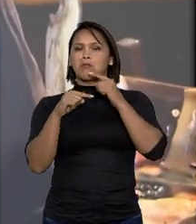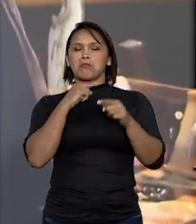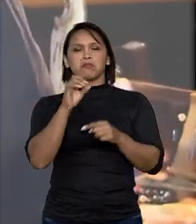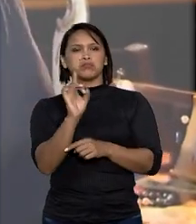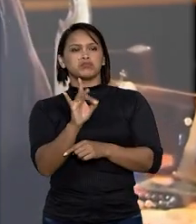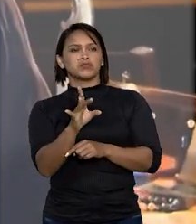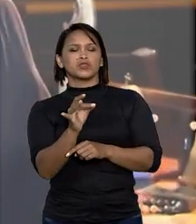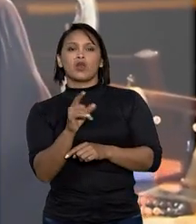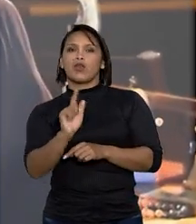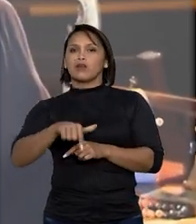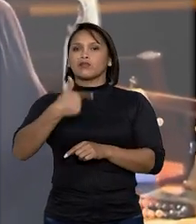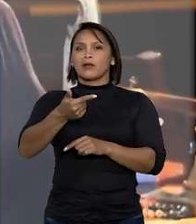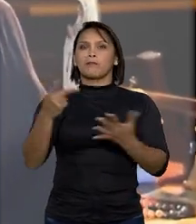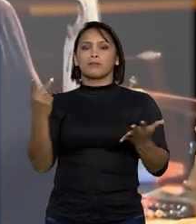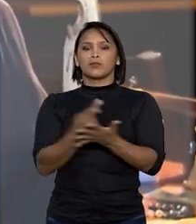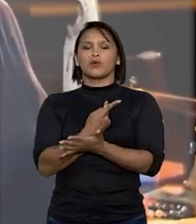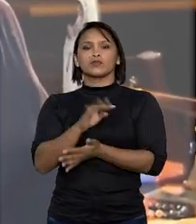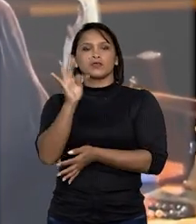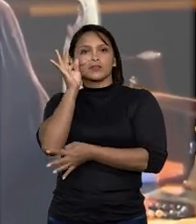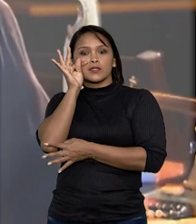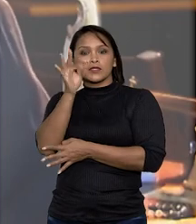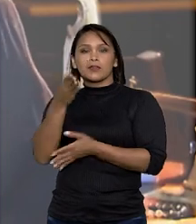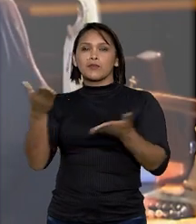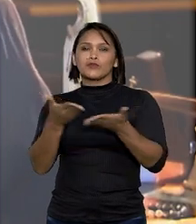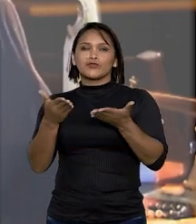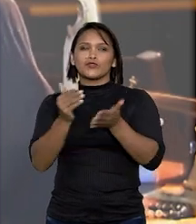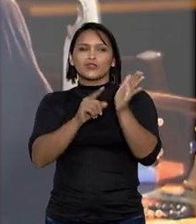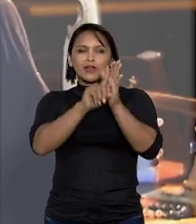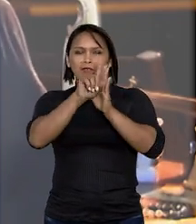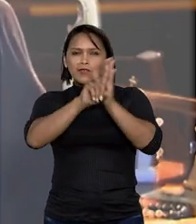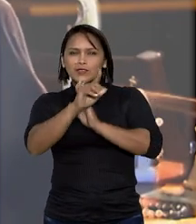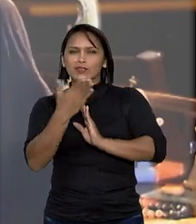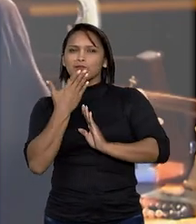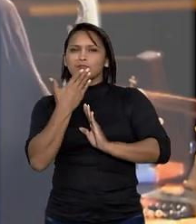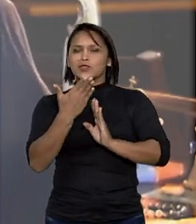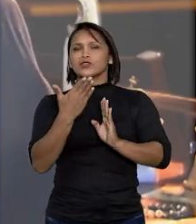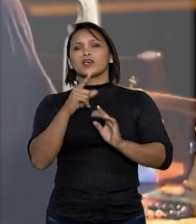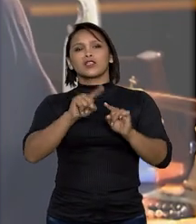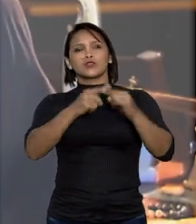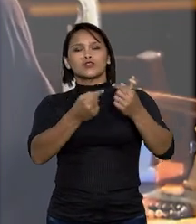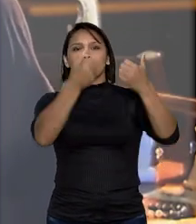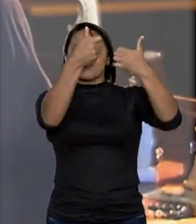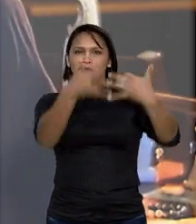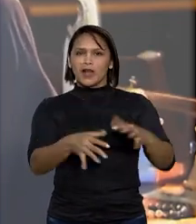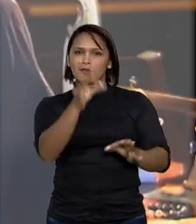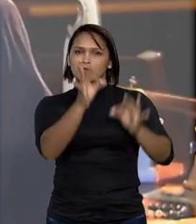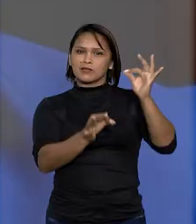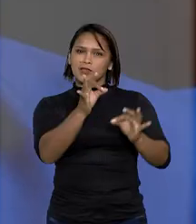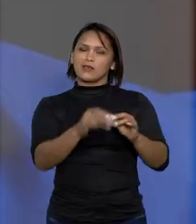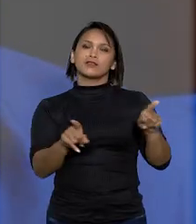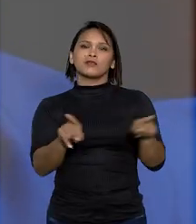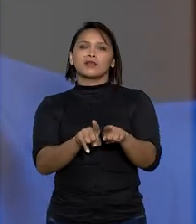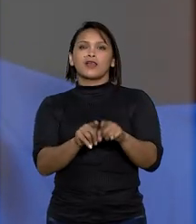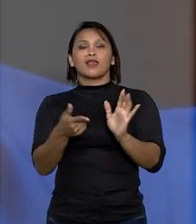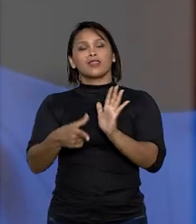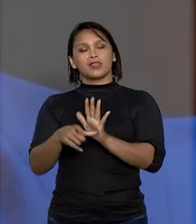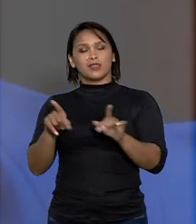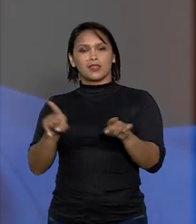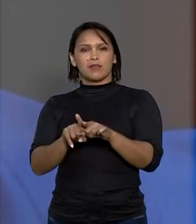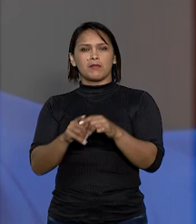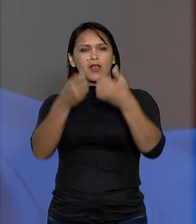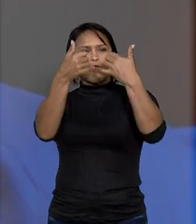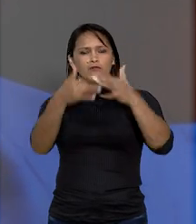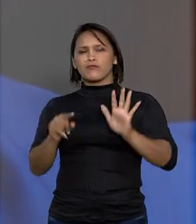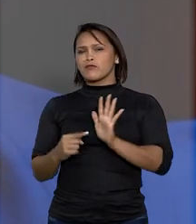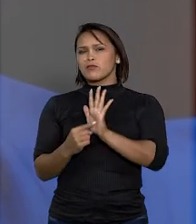só ocorreu depois do interrogatório já na fase de apelação por meio de embargos de declaração e também